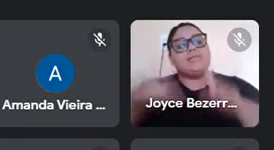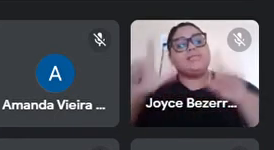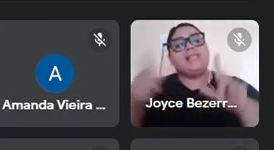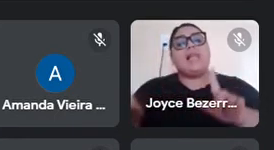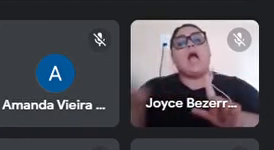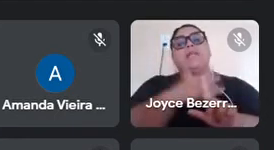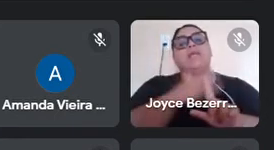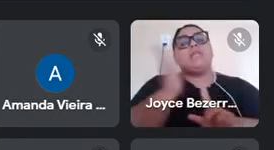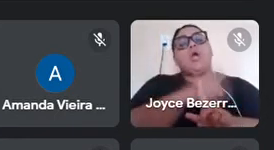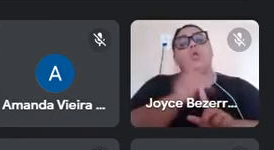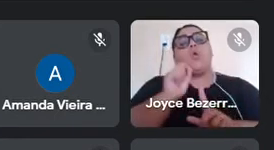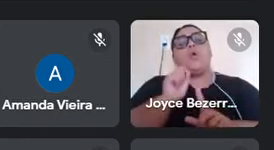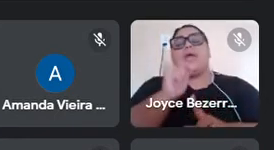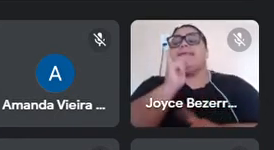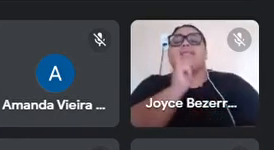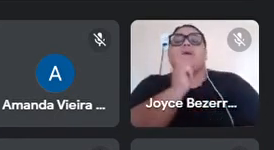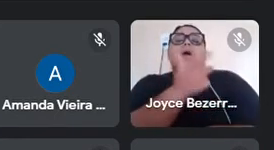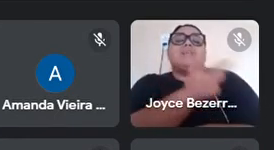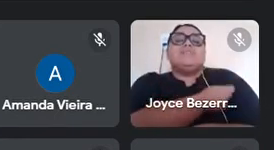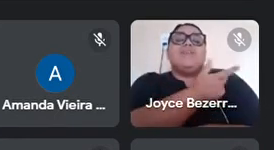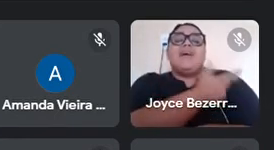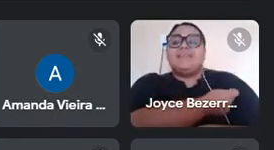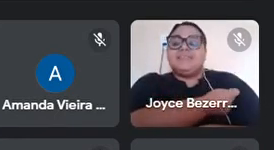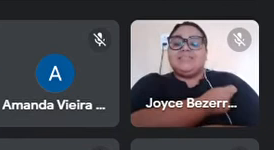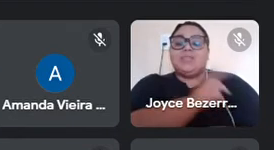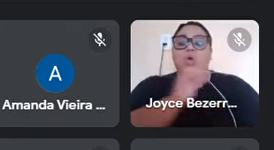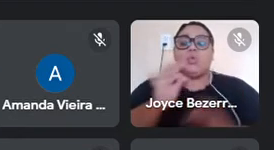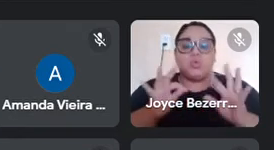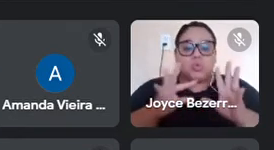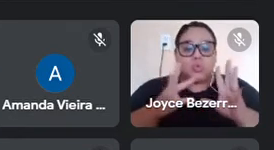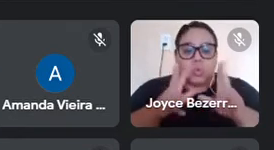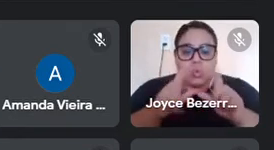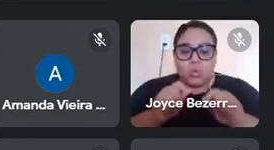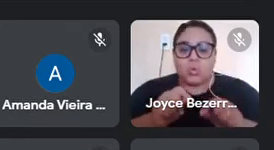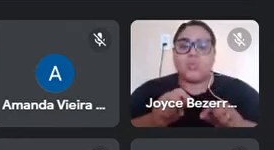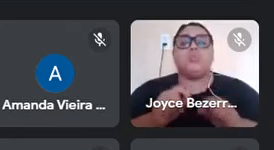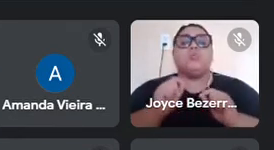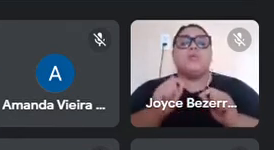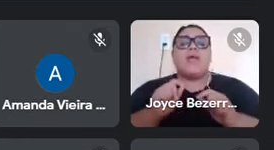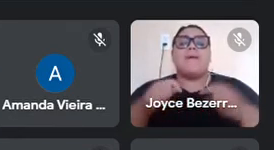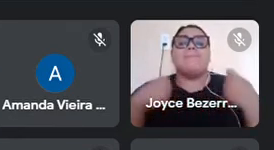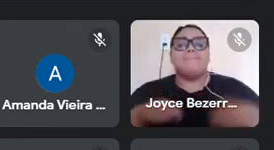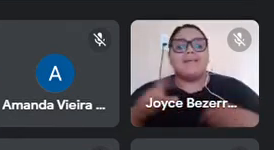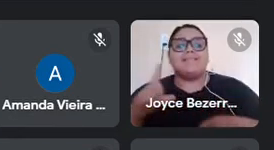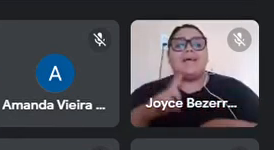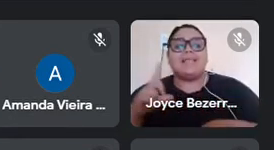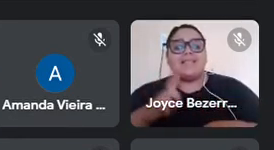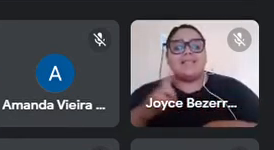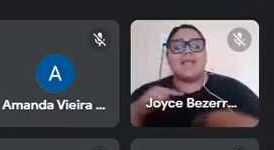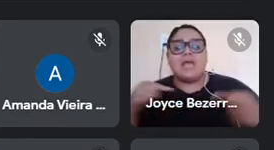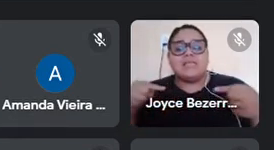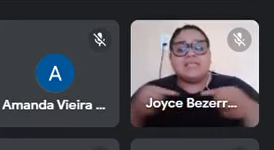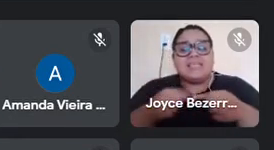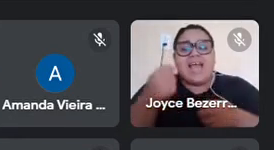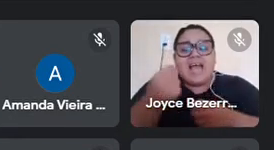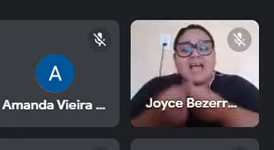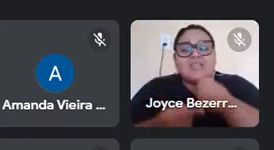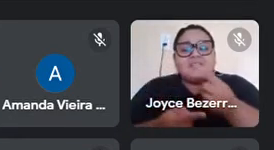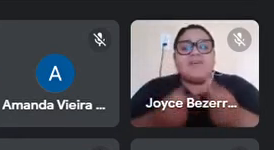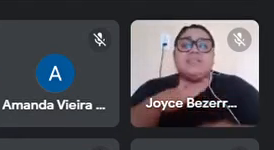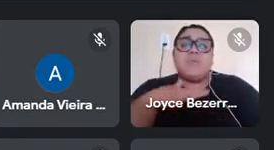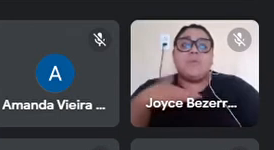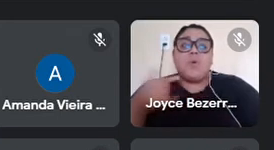no caso das vacinas, esses antígenos, eles têm que estar atenuados ou mesmo mortos, né? Tem